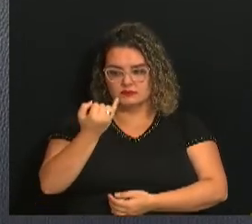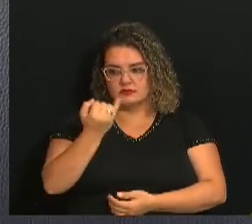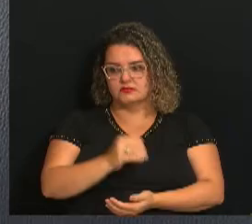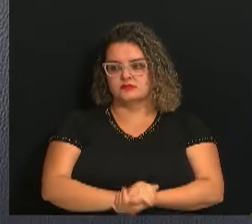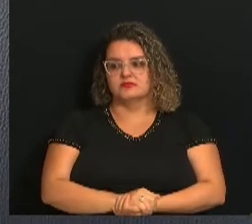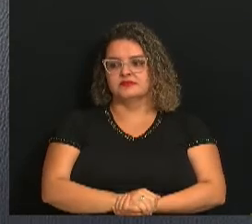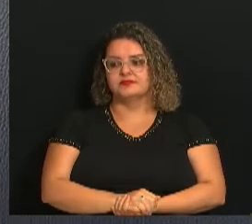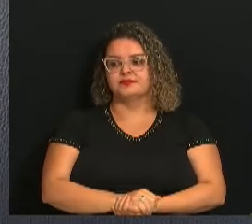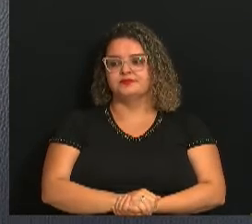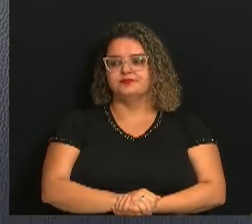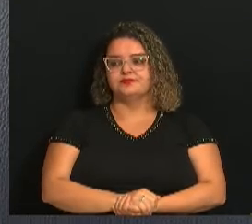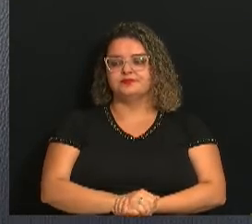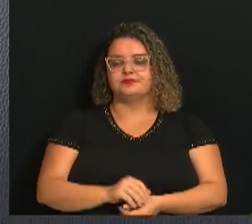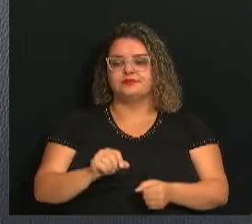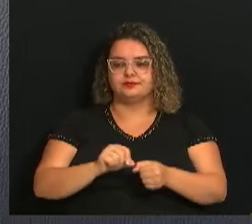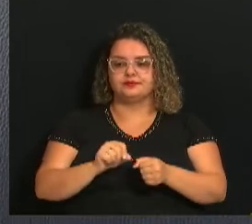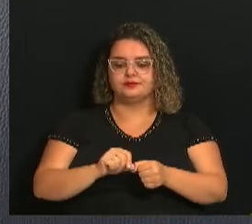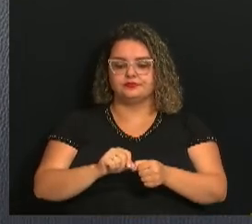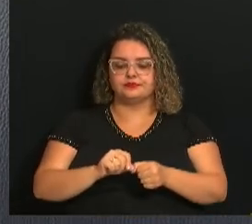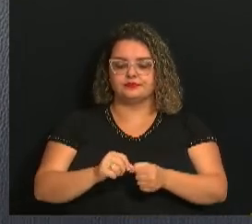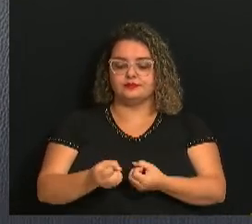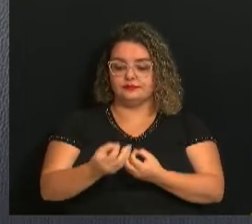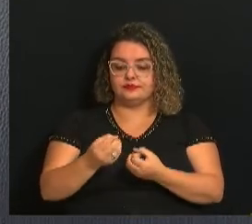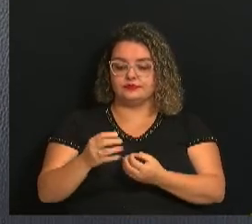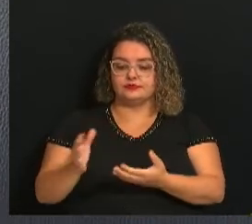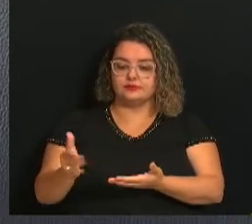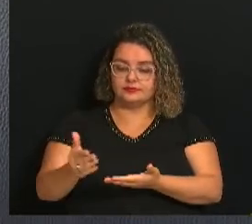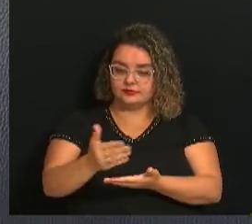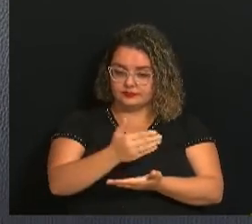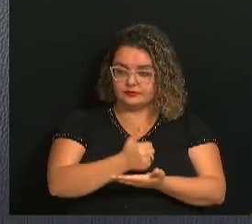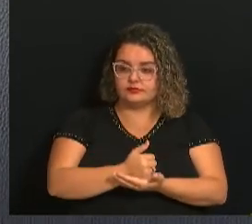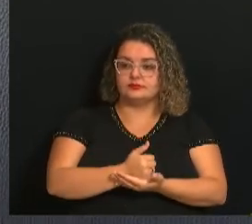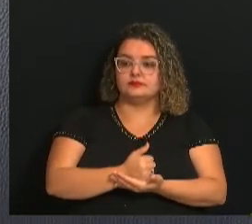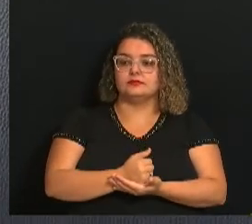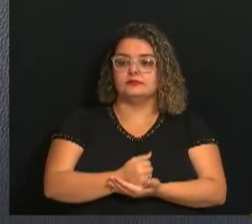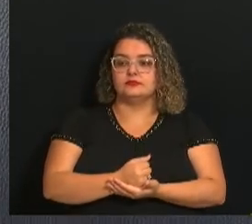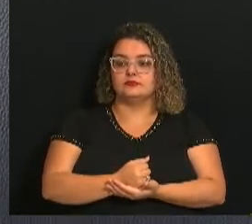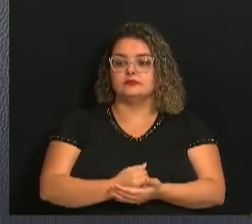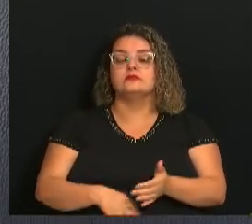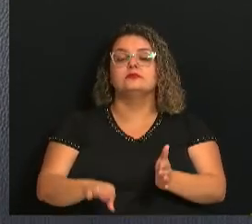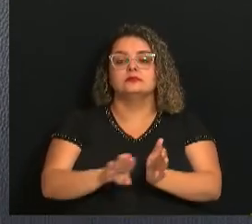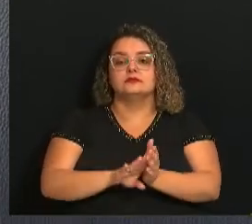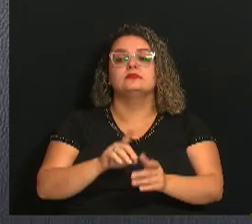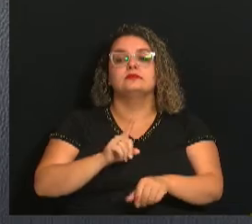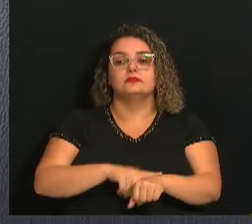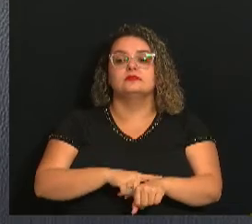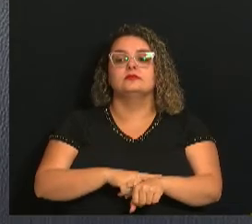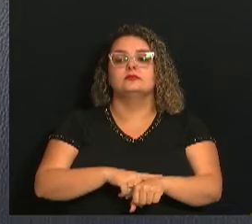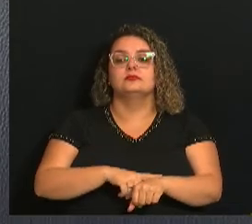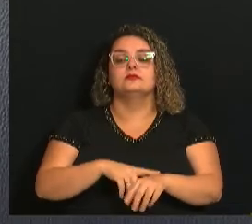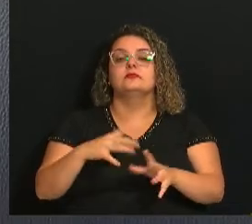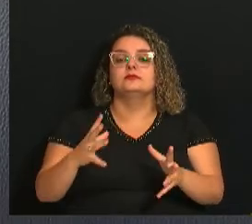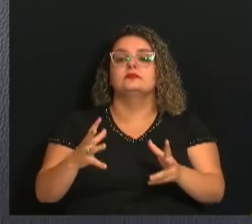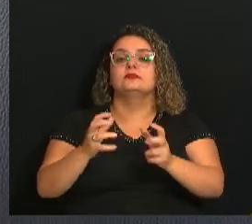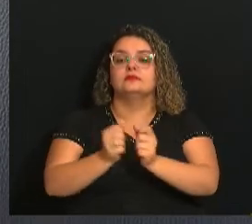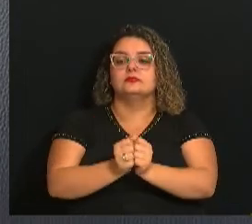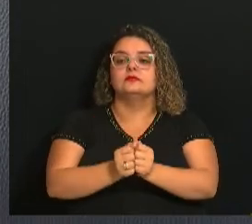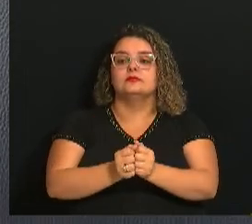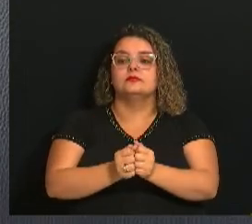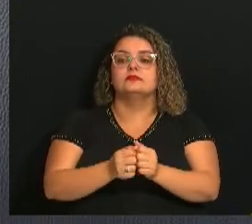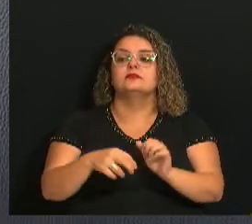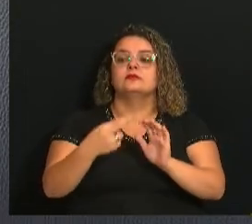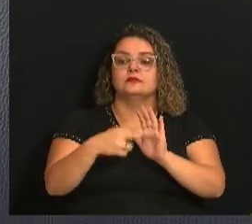coleta de dados, enfim. E a gente pretende que, se chegar a tempo, possa compor, inclusive, o nosso